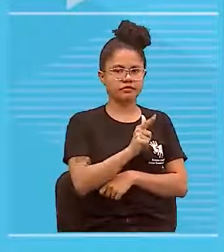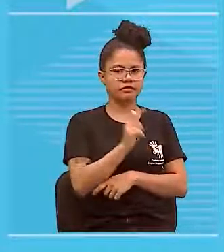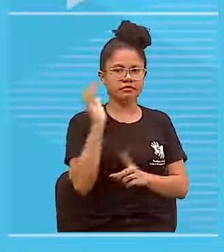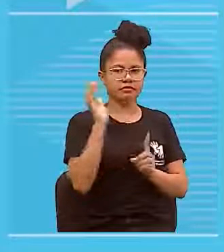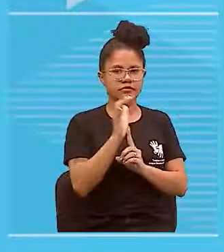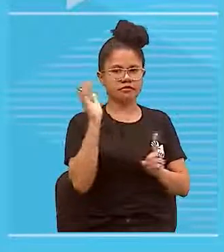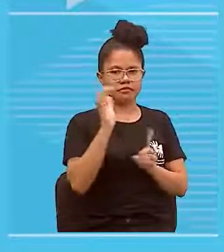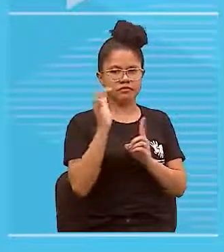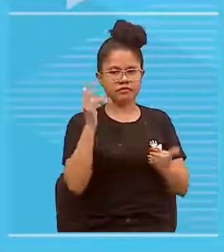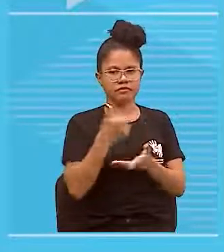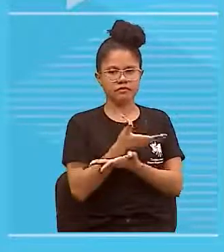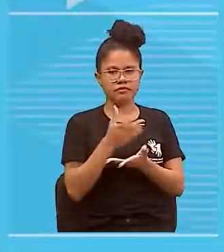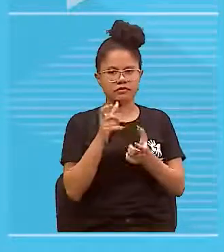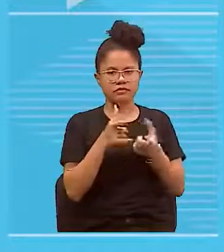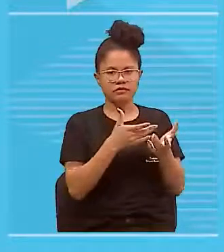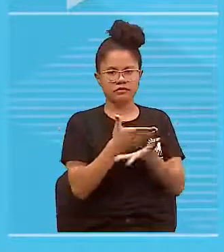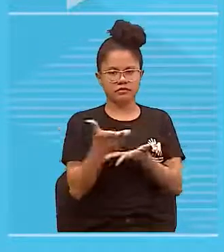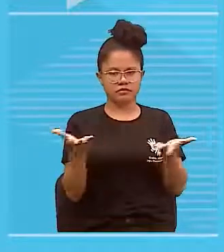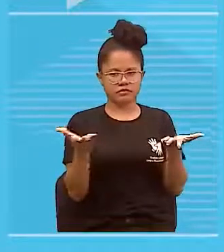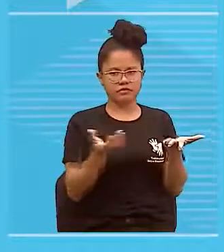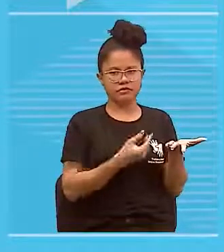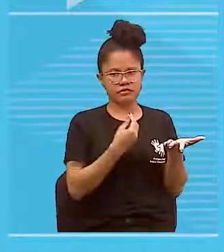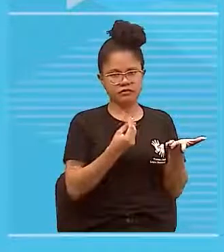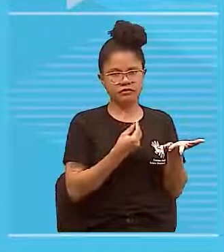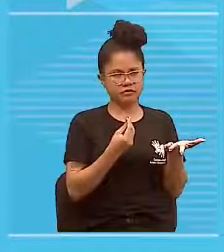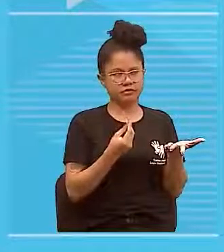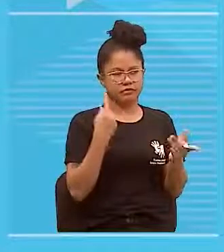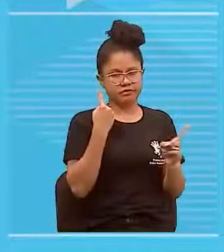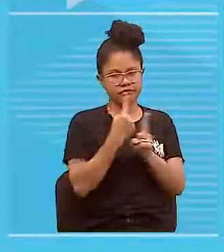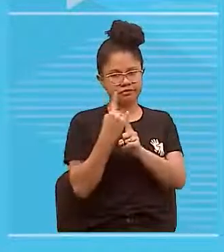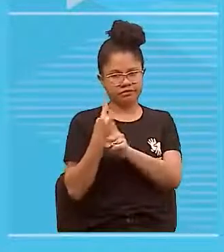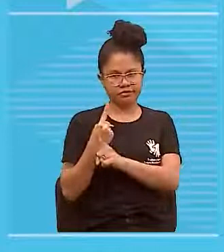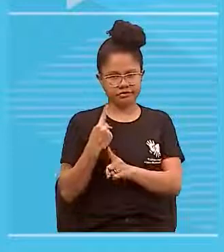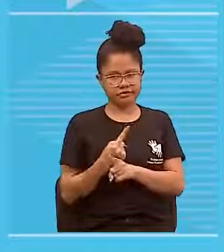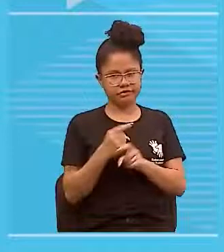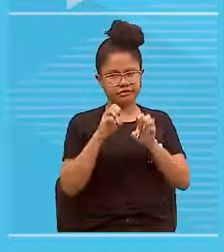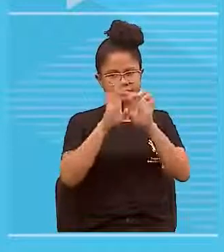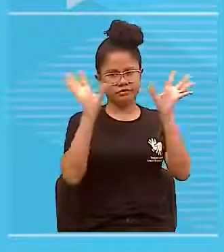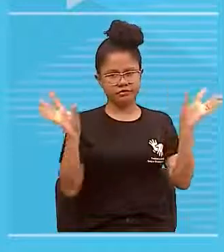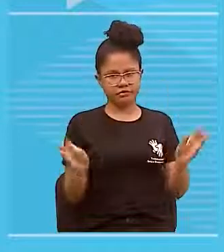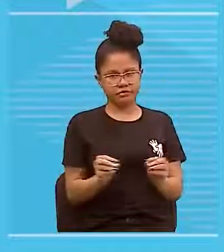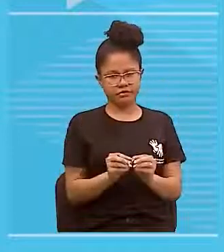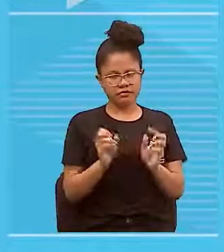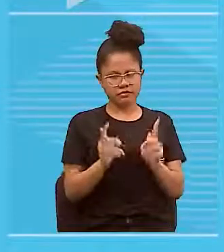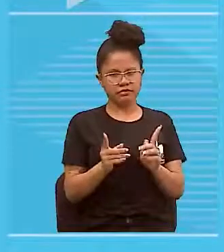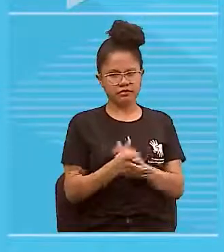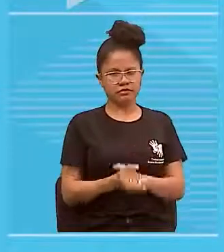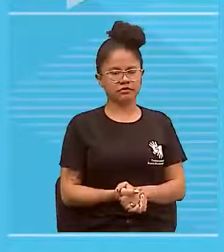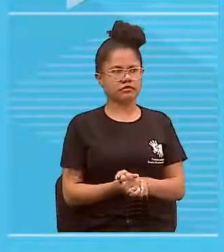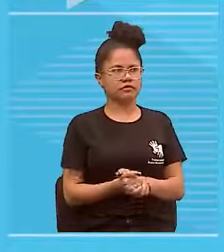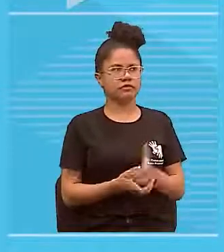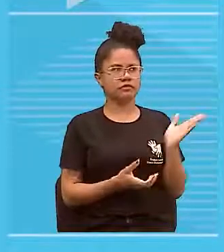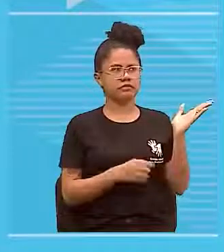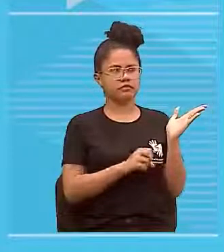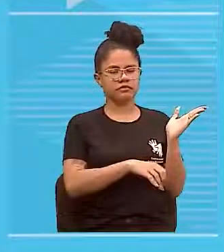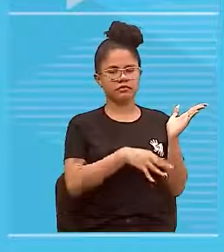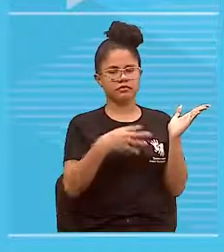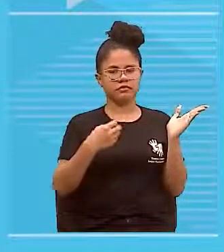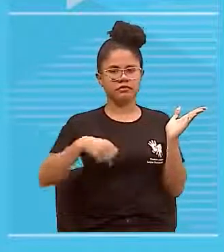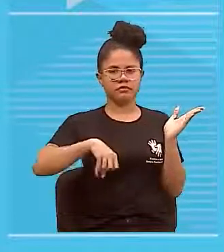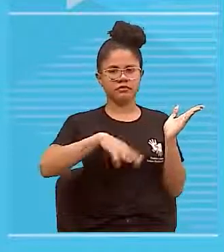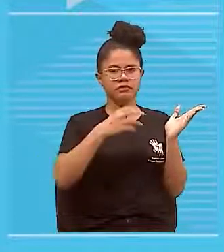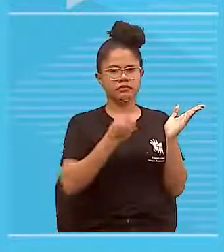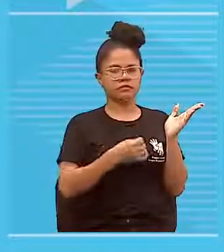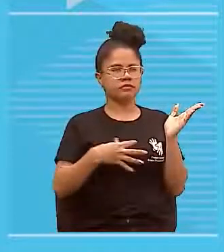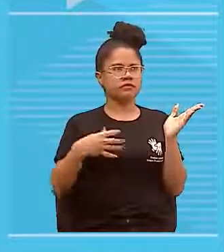no lugar onde você vai encontrar esse indivíduo nesse ecossistema. Tá certo? Então, a alga